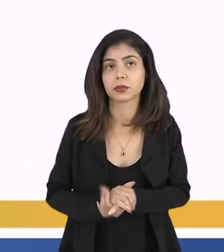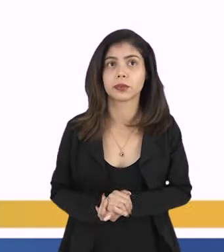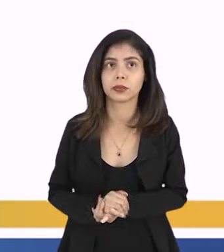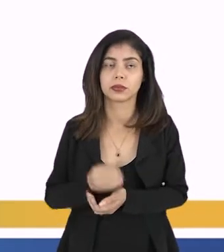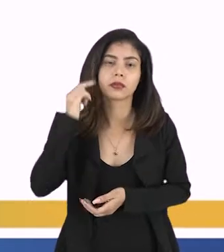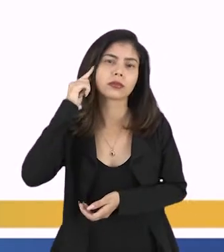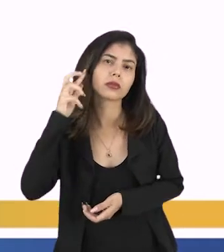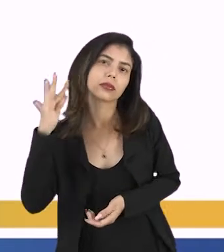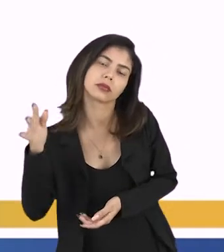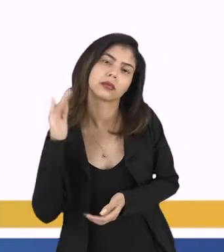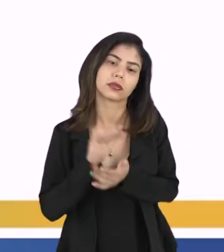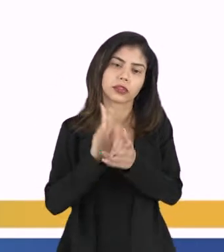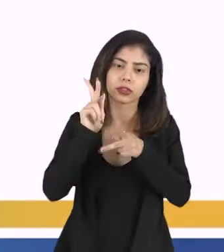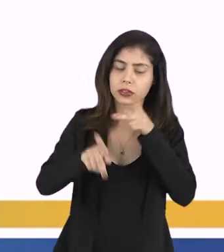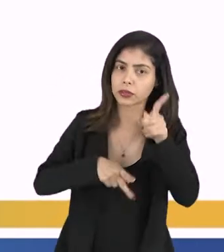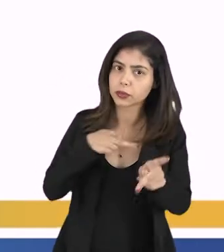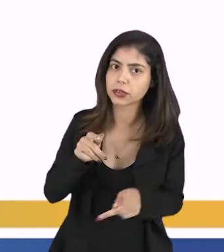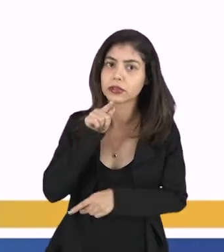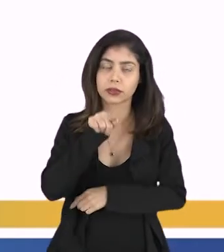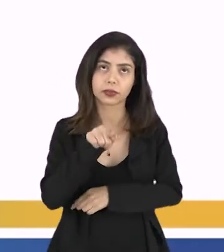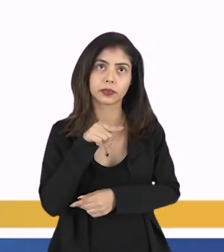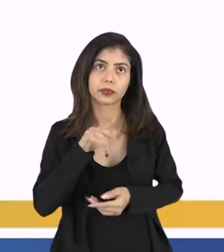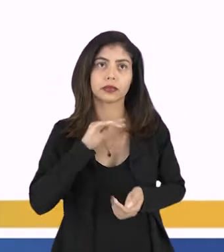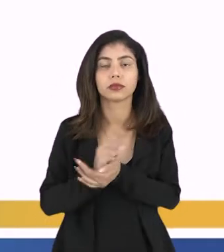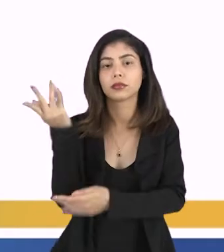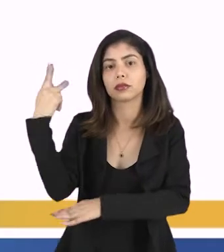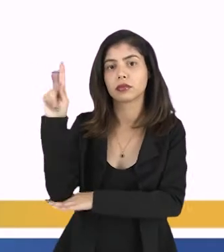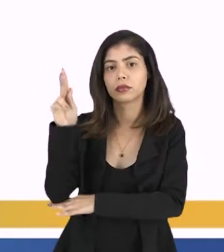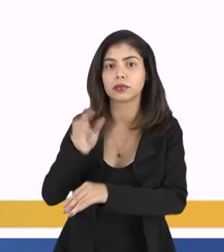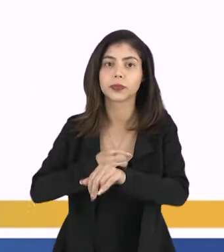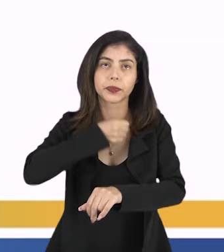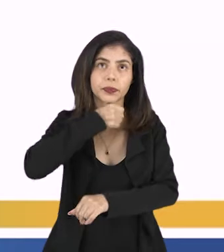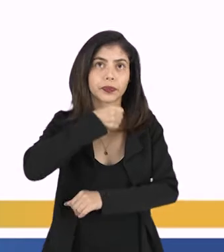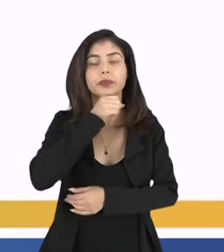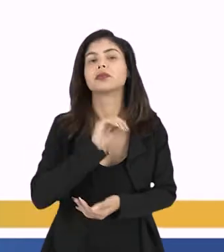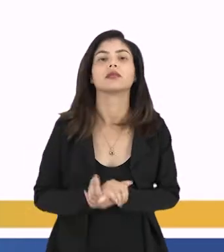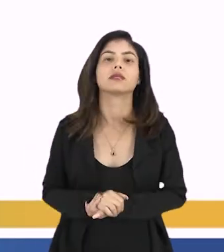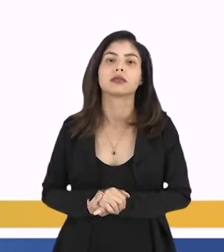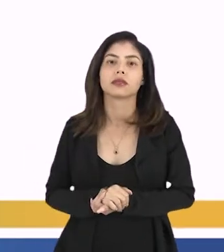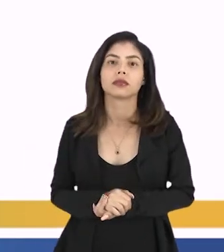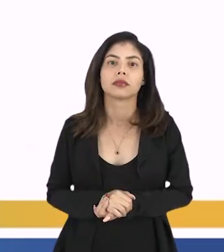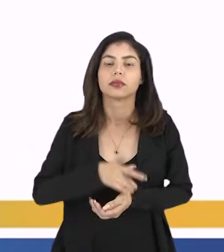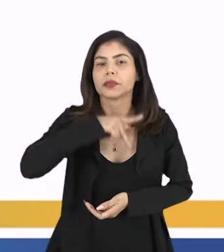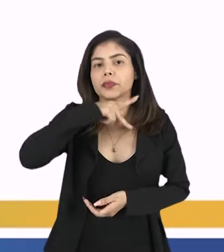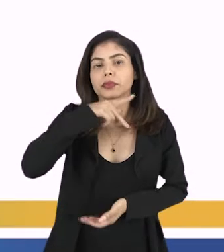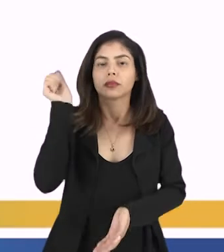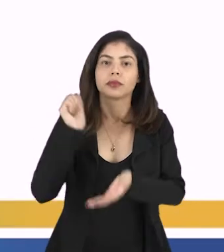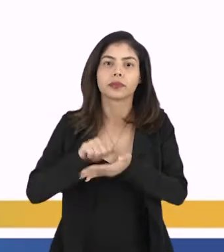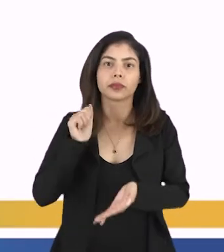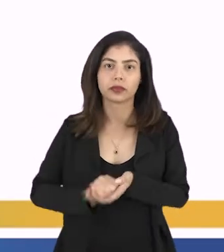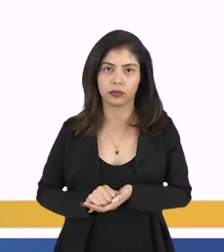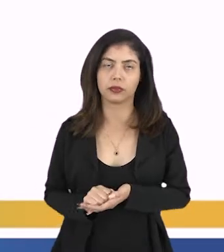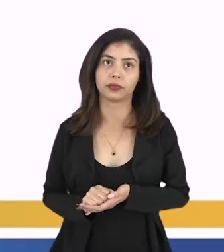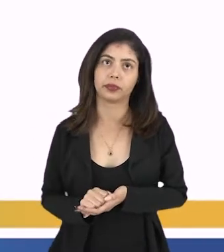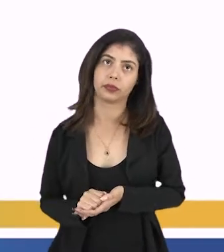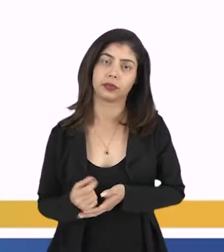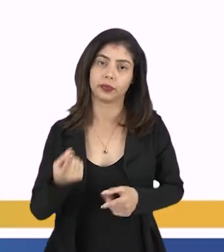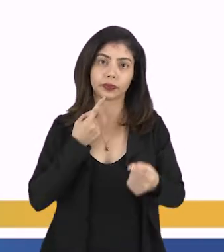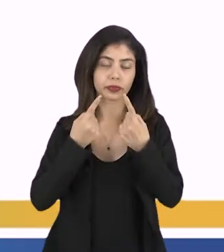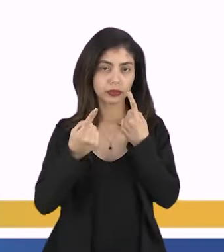no imaginário desse povo aí que está no período antigo, tá? Então Platão escreveu os